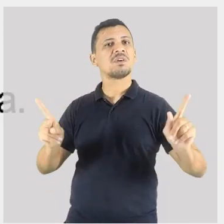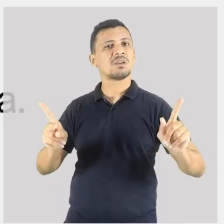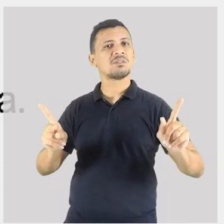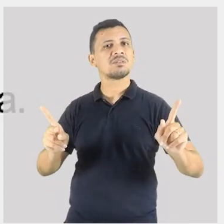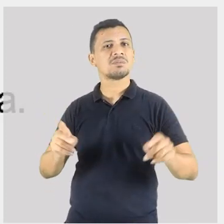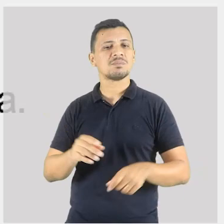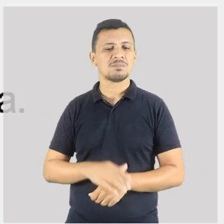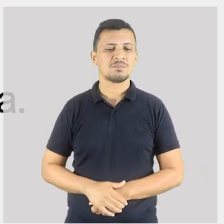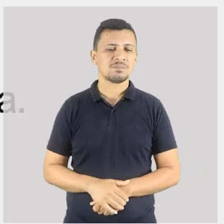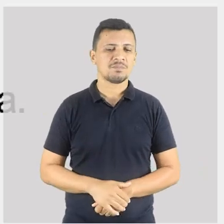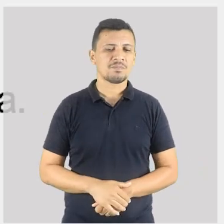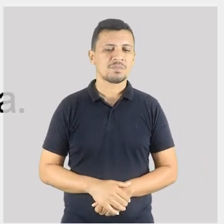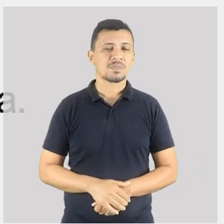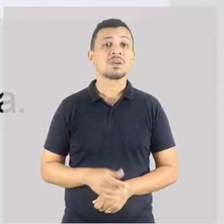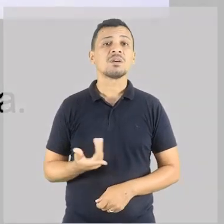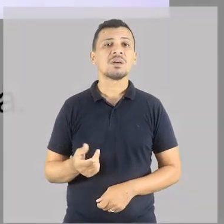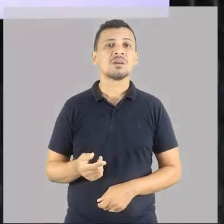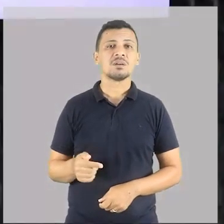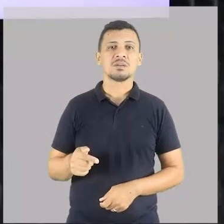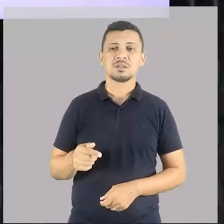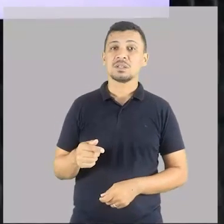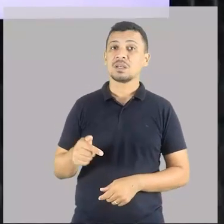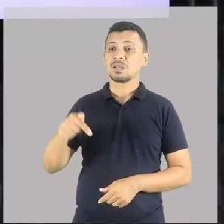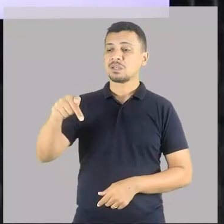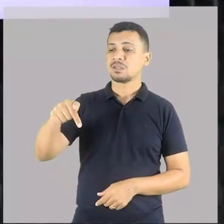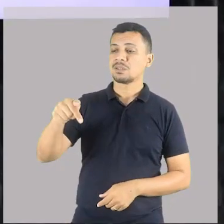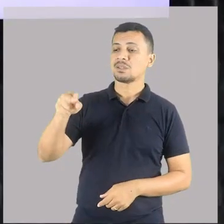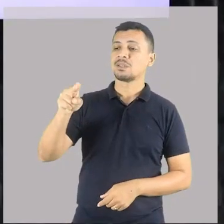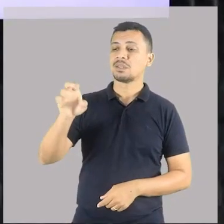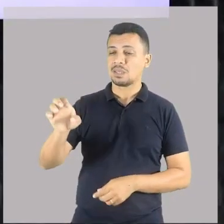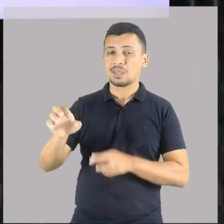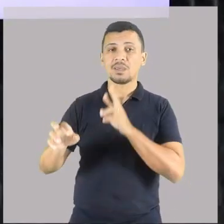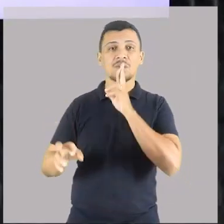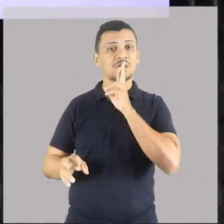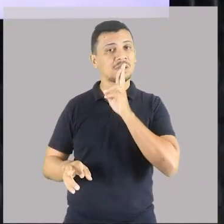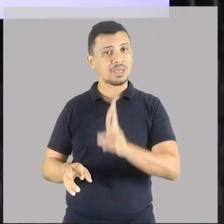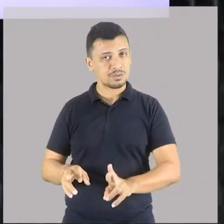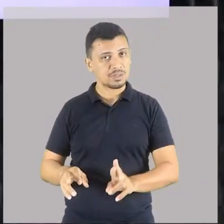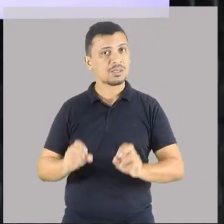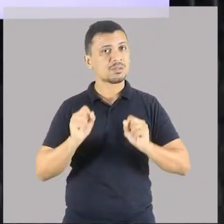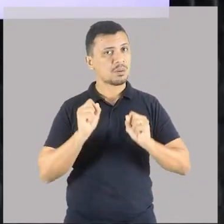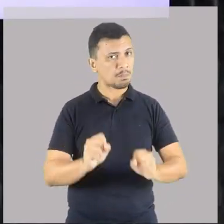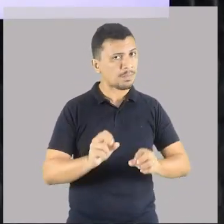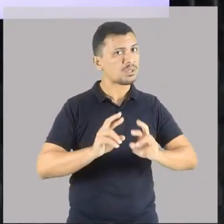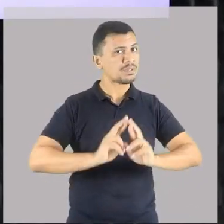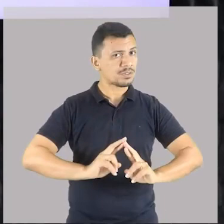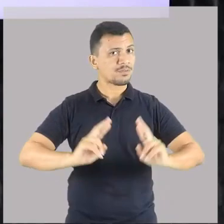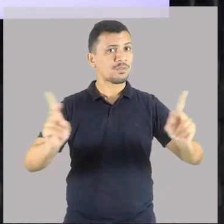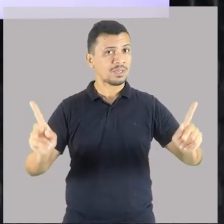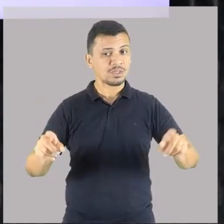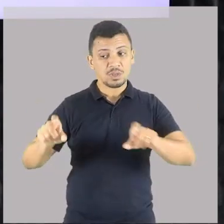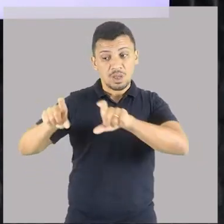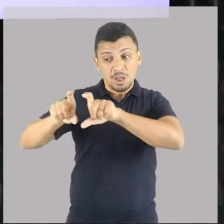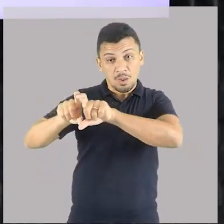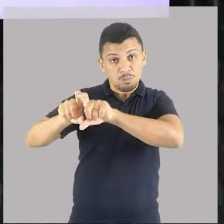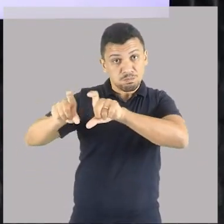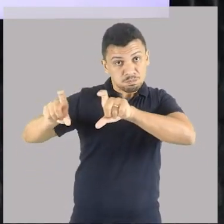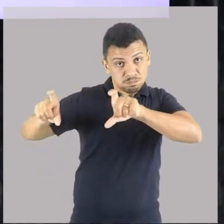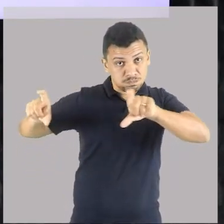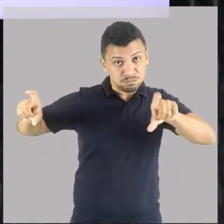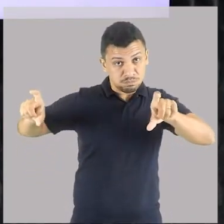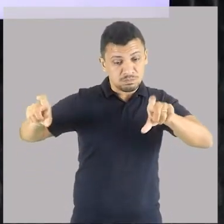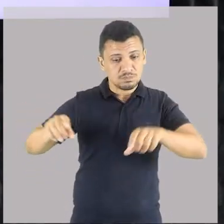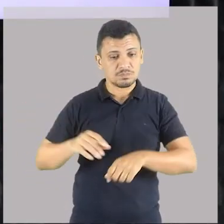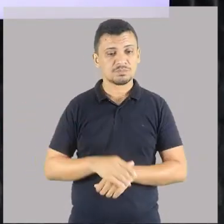diferente. Certo? Quem está destacado? Que o resultado poderá ser diferente. É a oração que está em destaque.